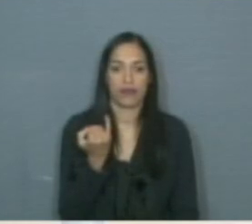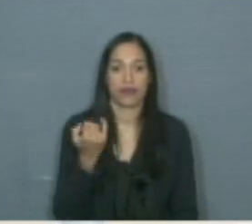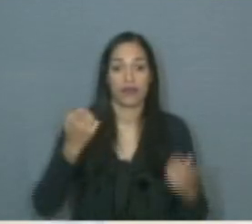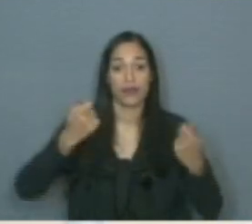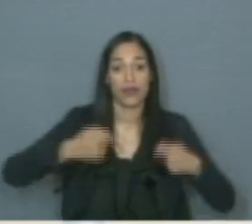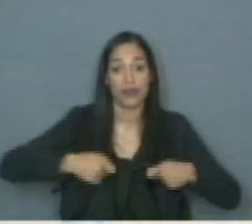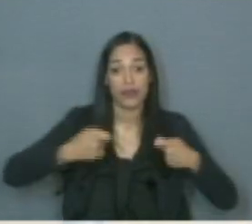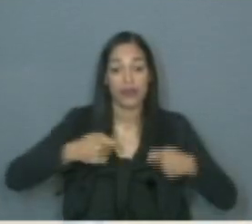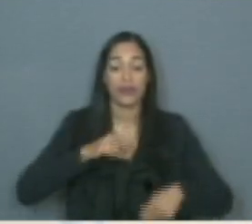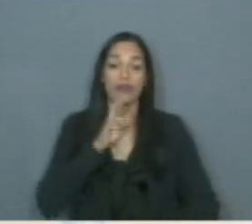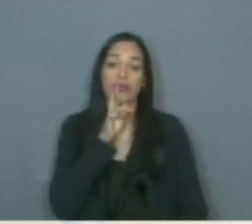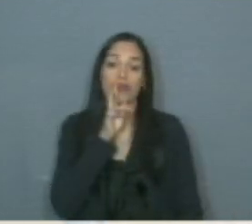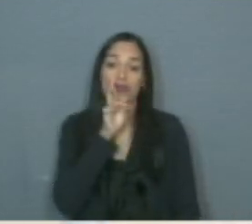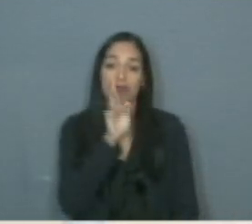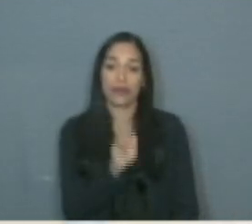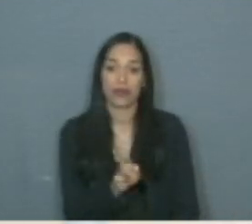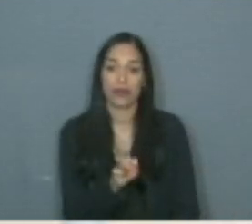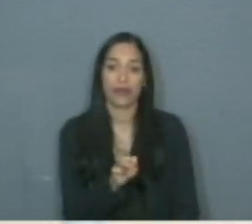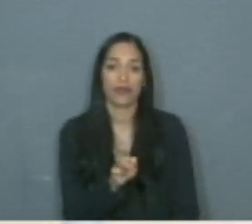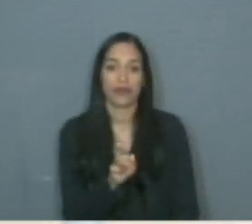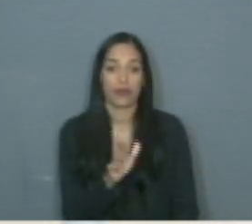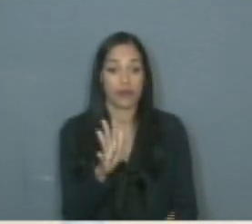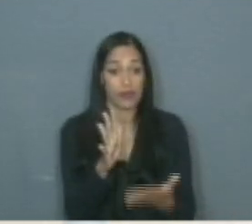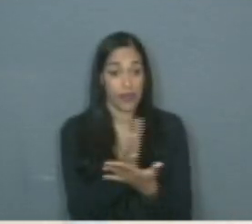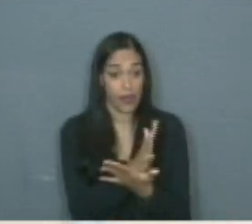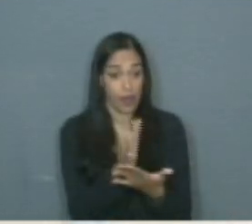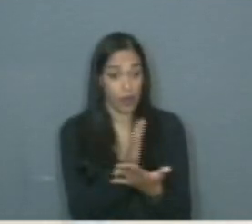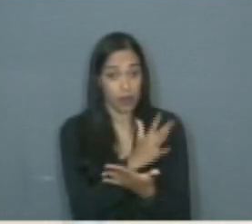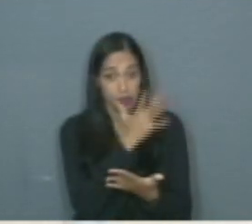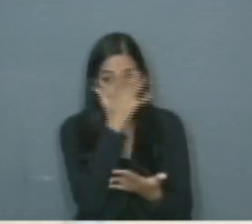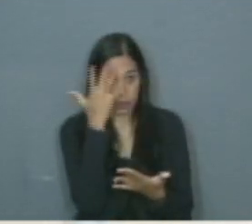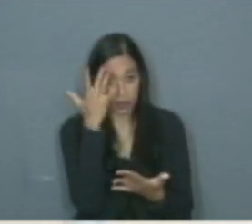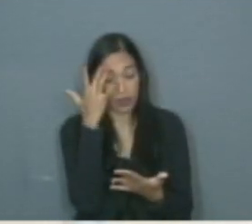preciso responder que, enquanto algumas pessoas